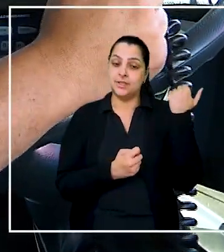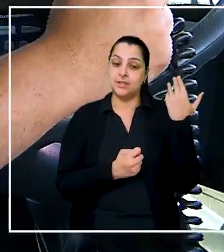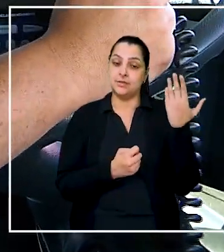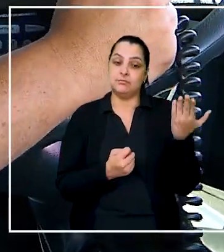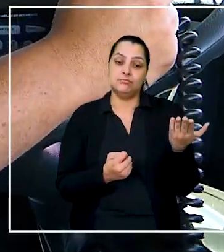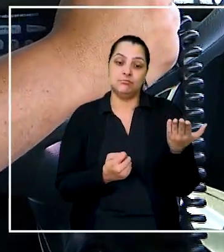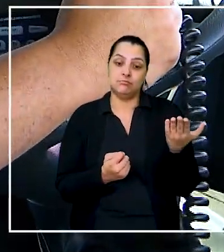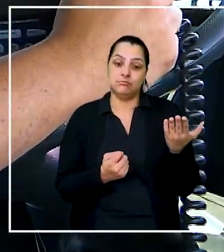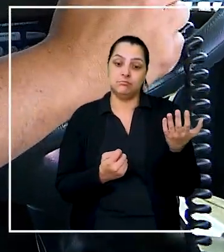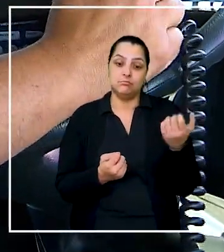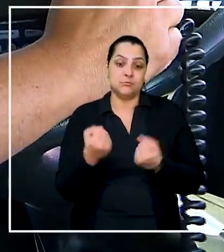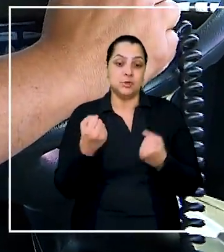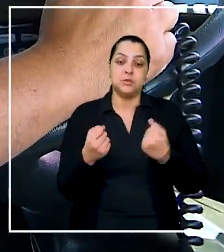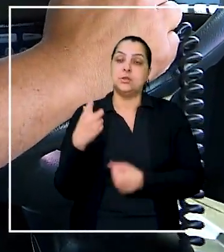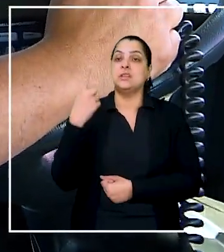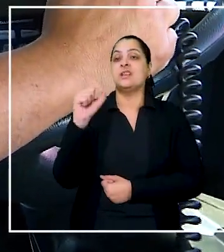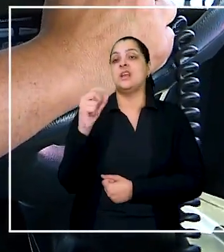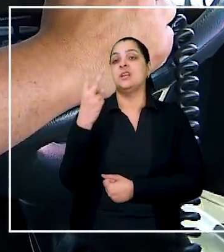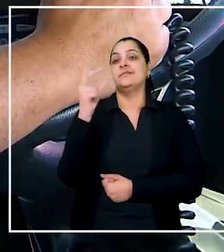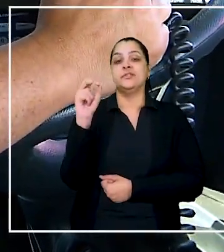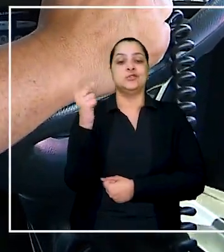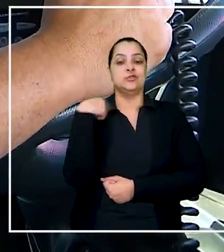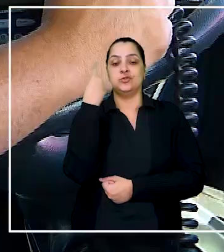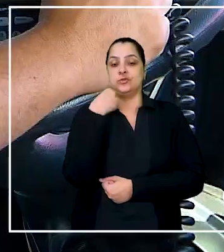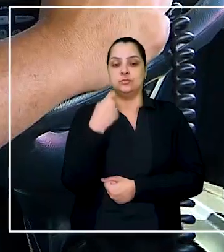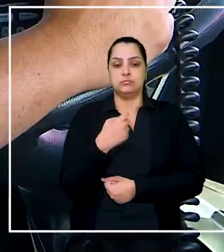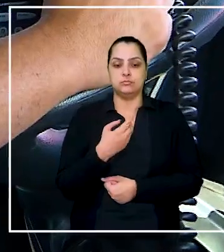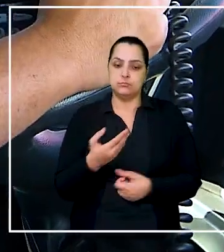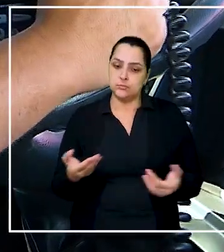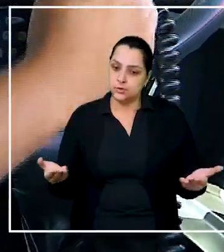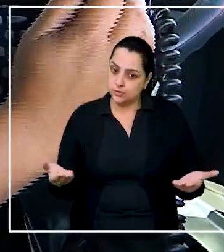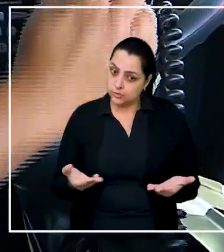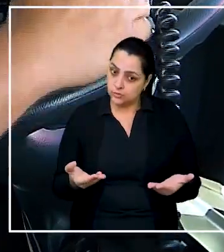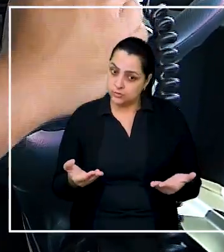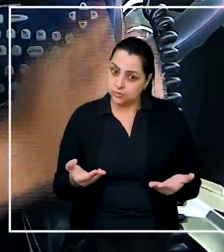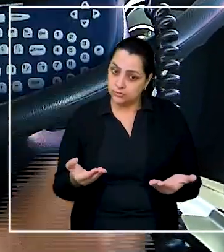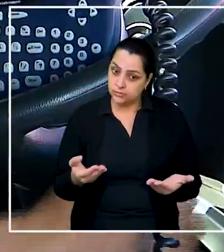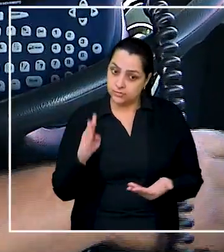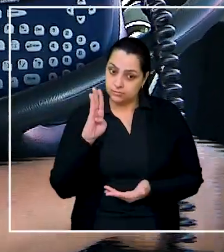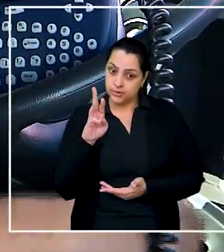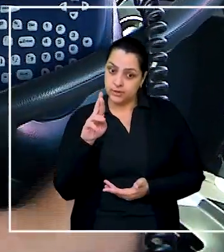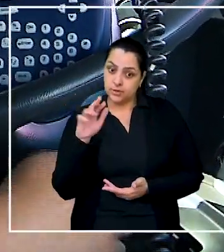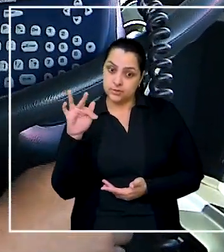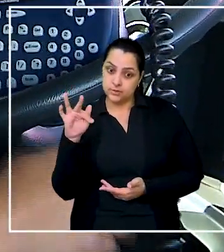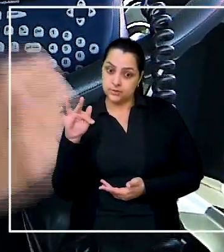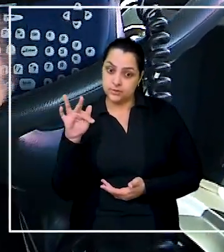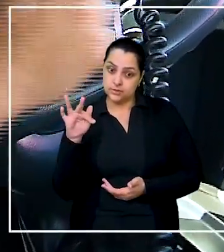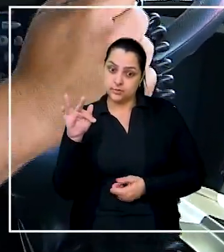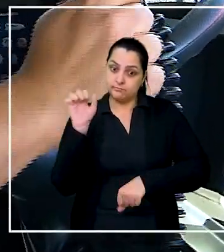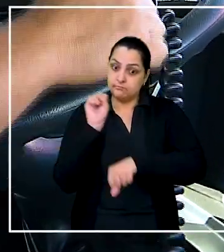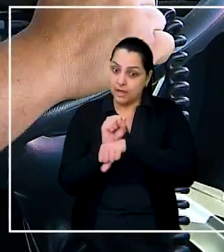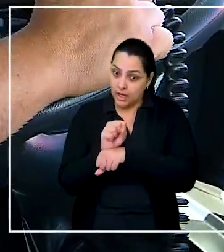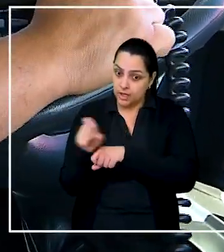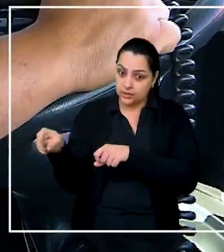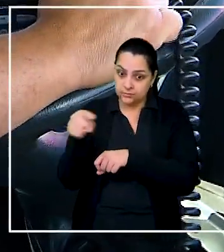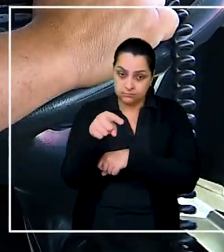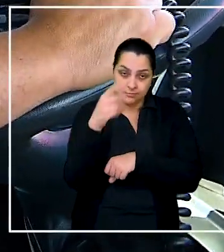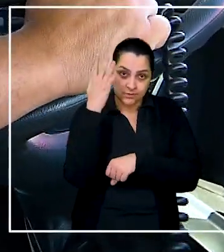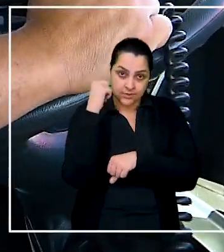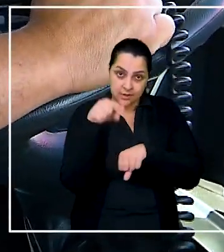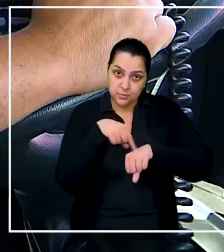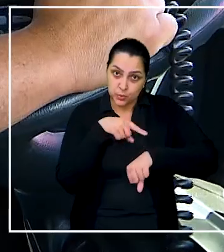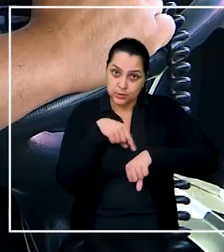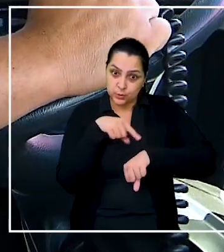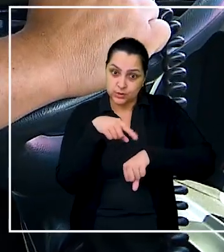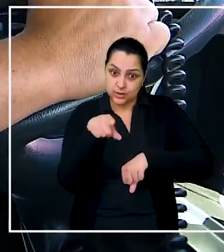disso, o motorista poderia rodar 10, 20 horas. E hoje a PRF parando a gente, eles vêm aqui no sistema e já